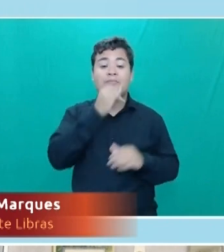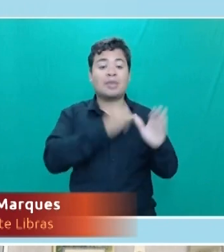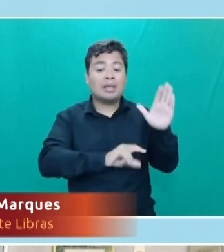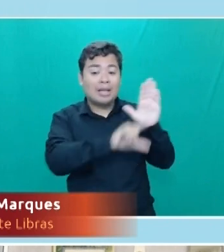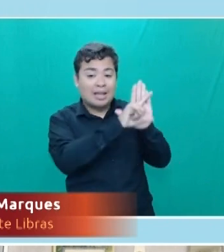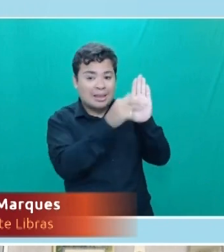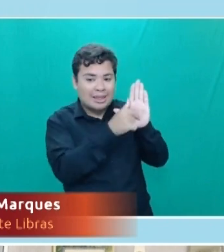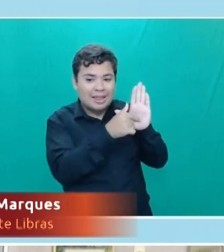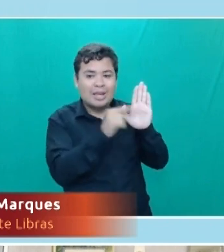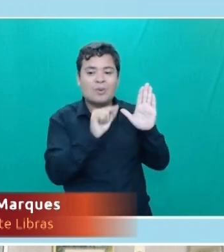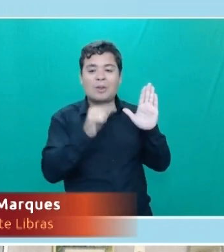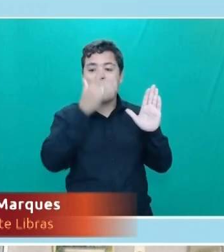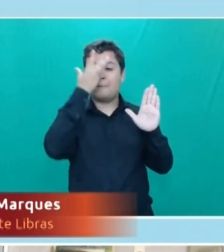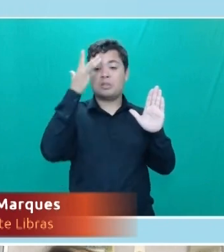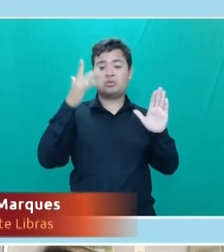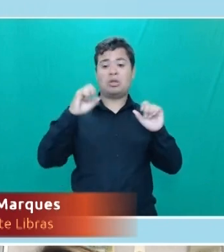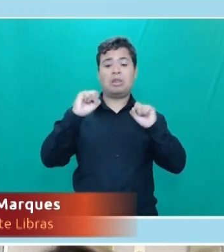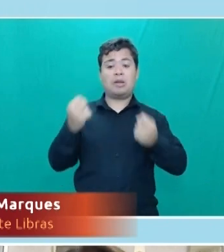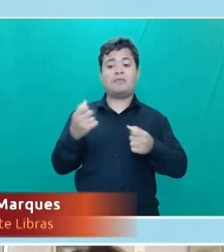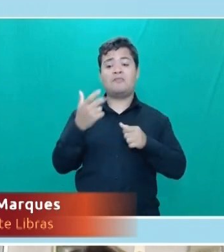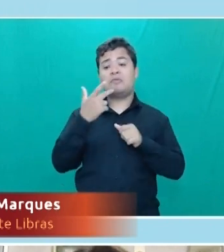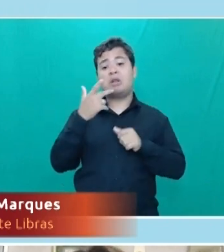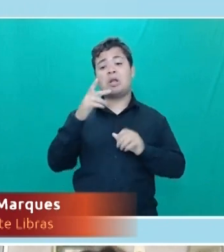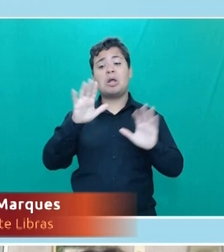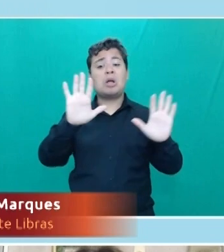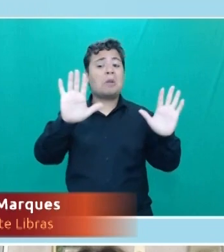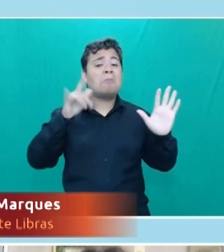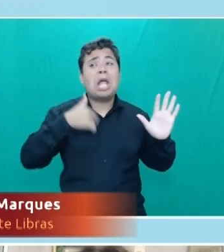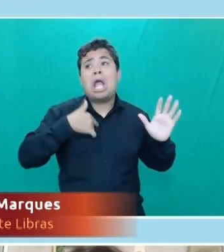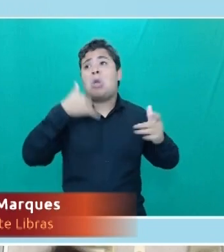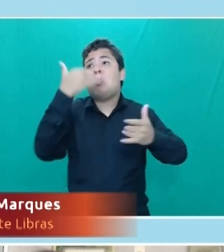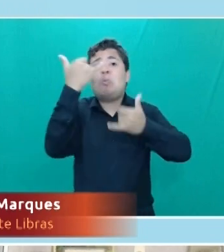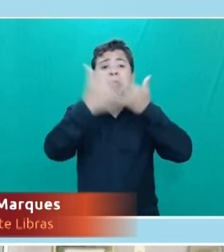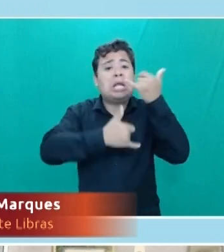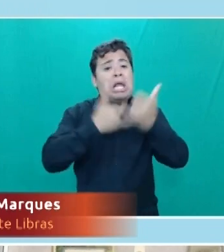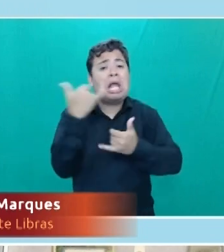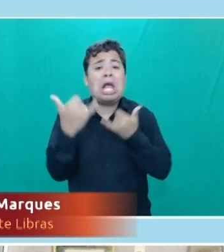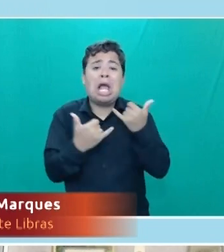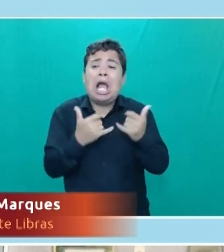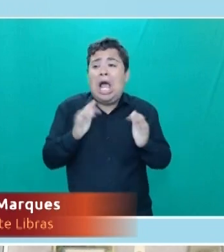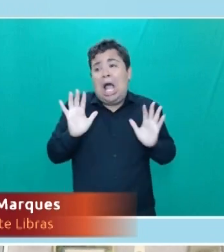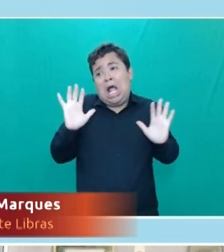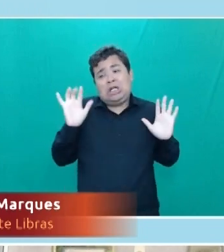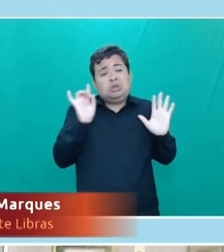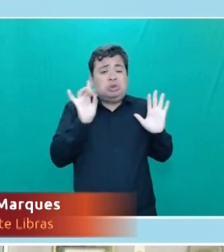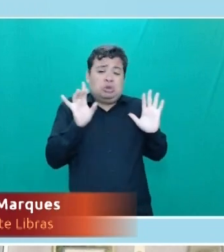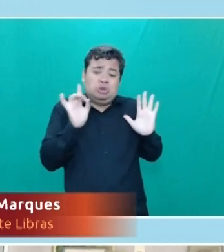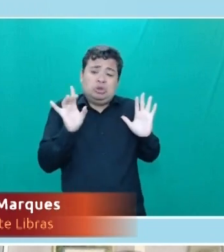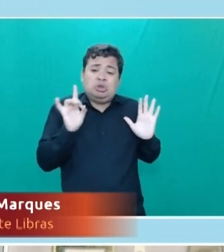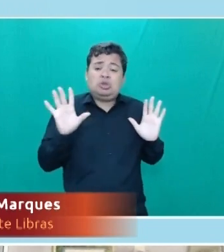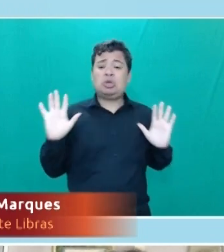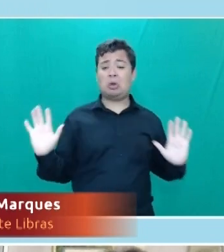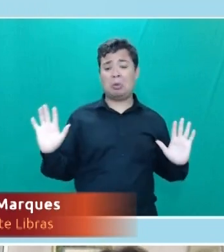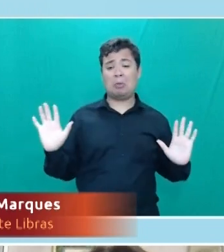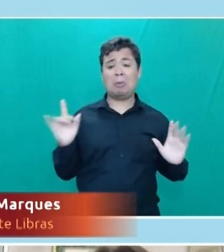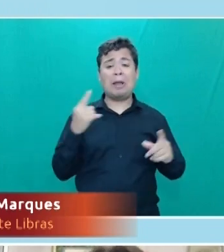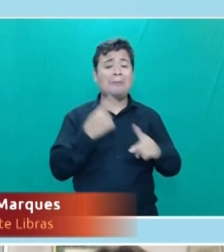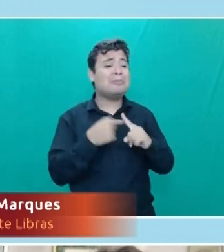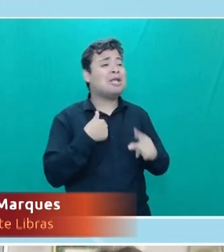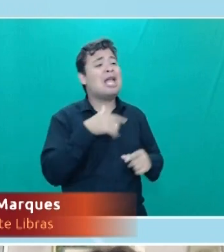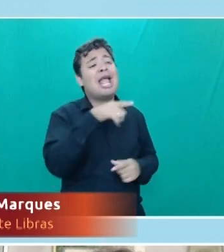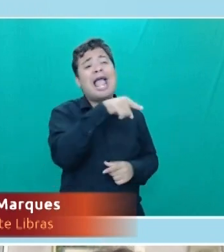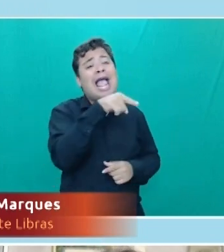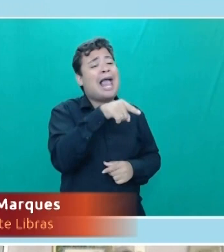sua defesa, chegar na frente do juiz e dizer assim, mas eu estava brincando, nossa, eu chamo ela de macaca